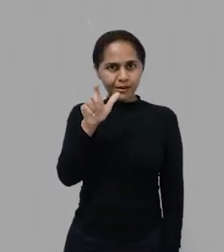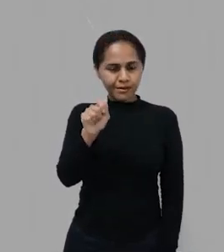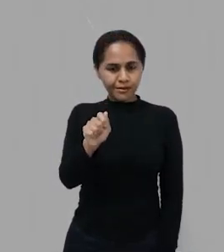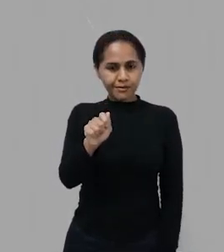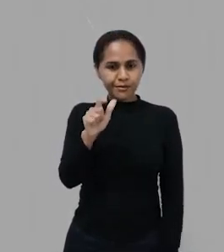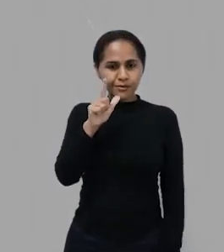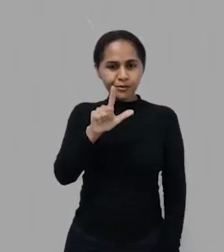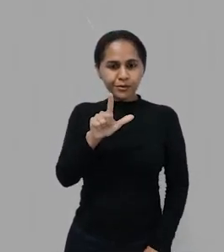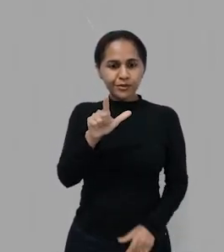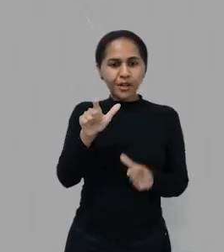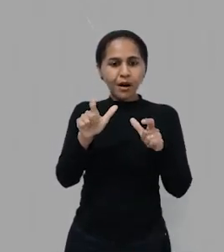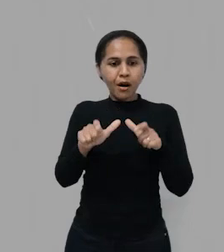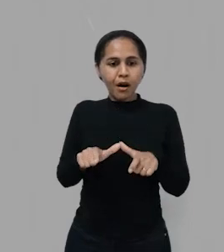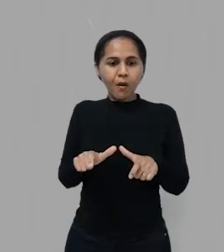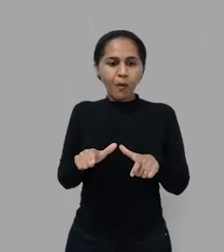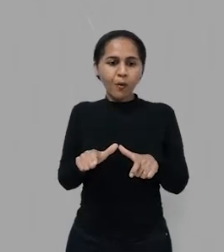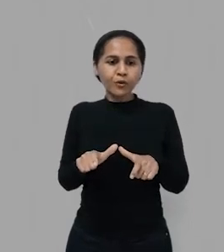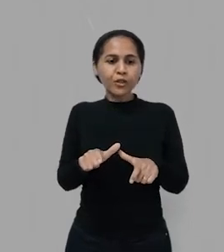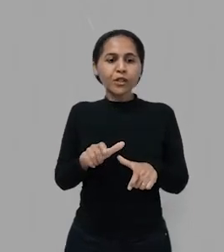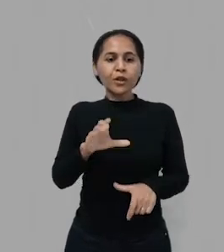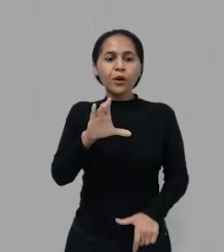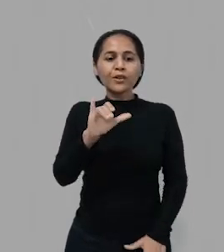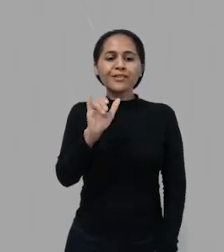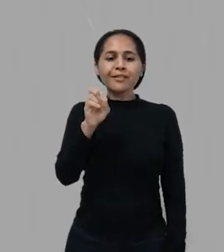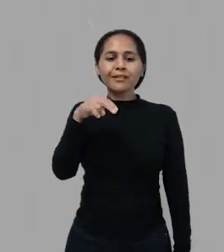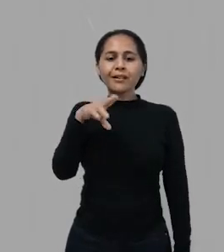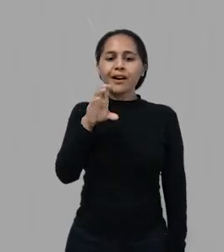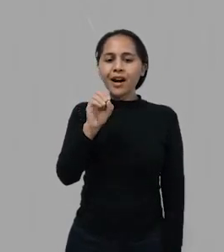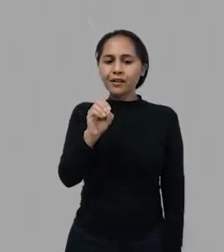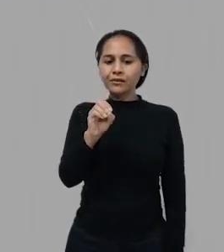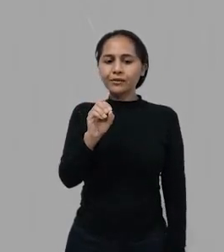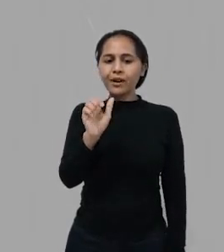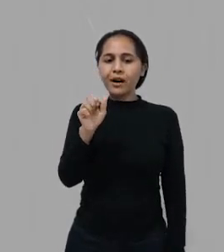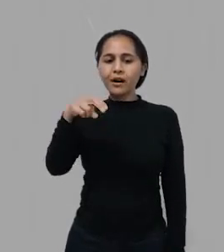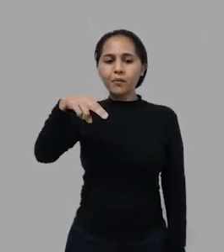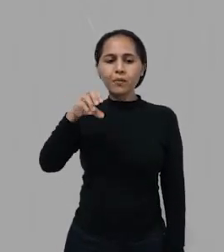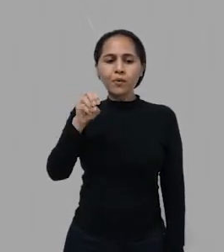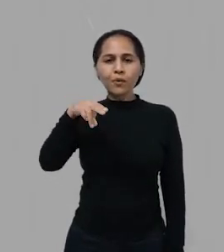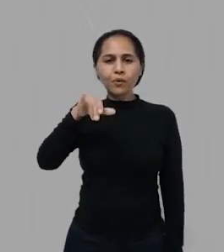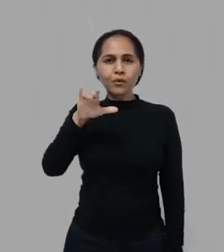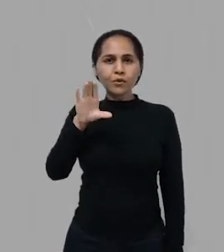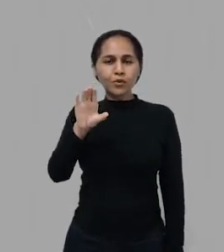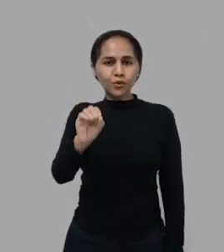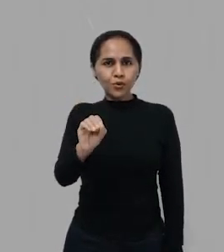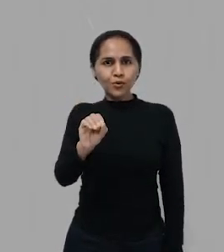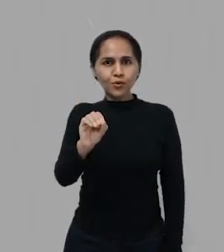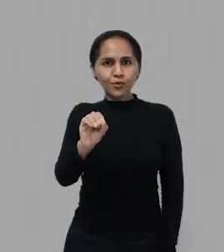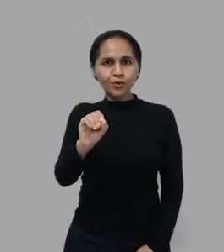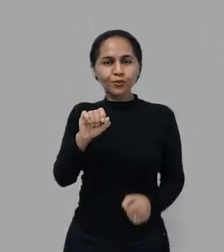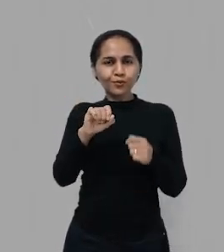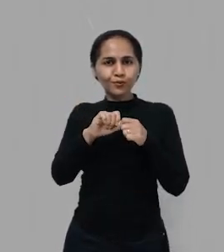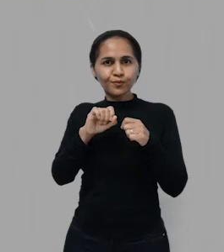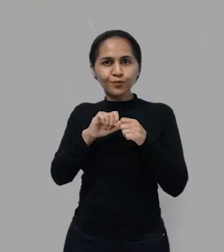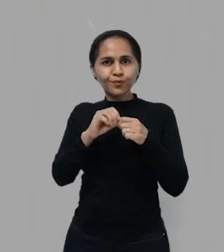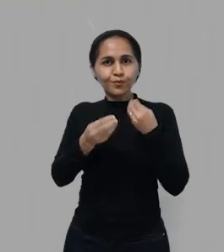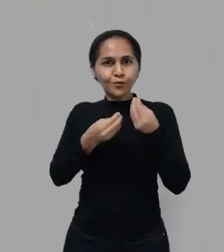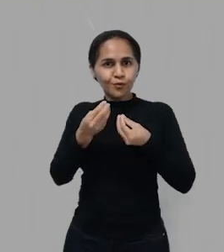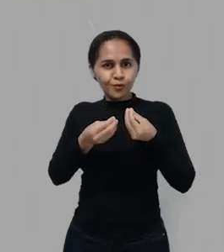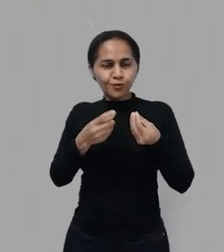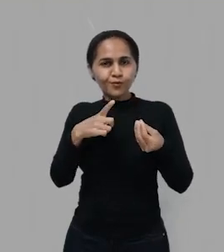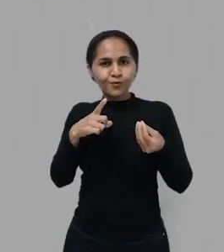cianato de amônio ele é um sal, portanto, uma substância inorgânica. E por aquecimento,